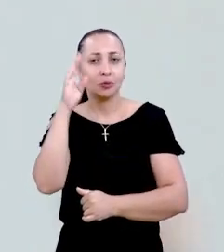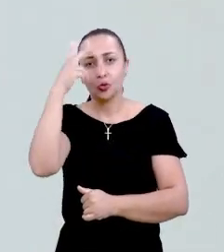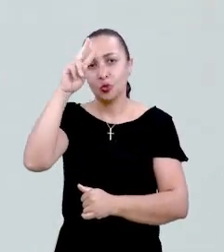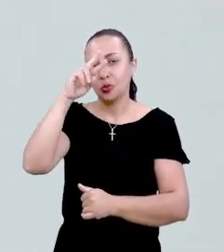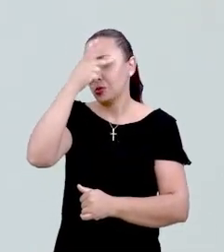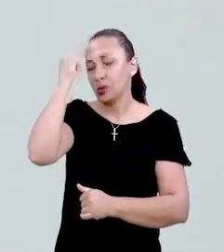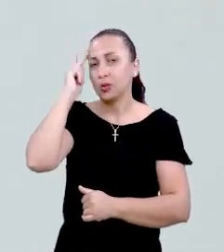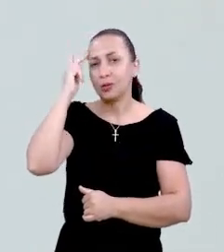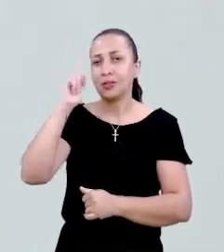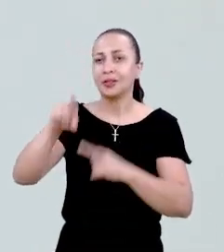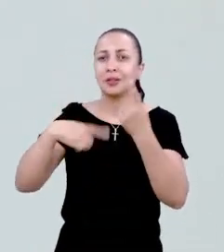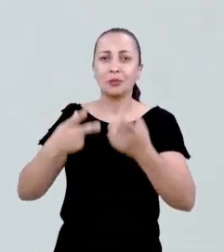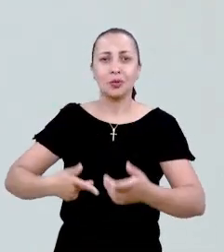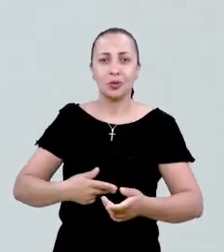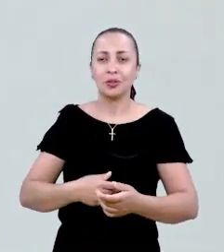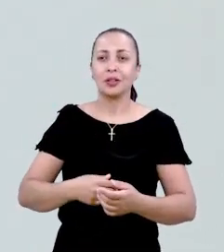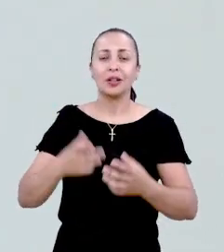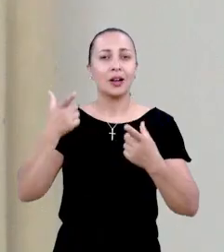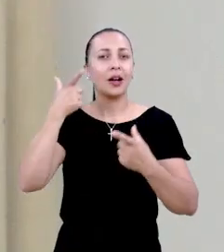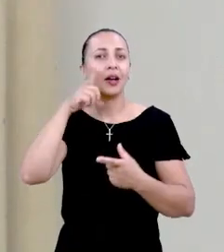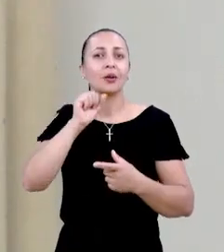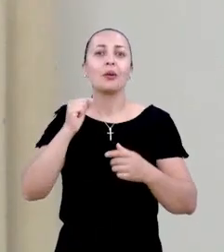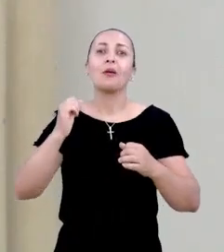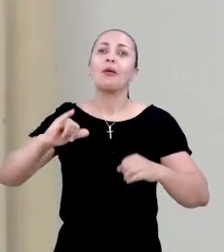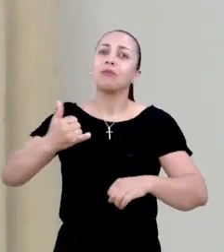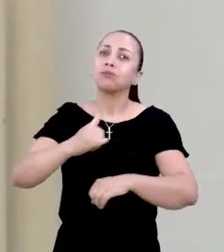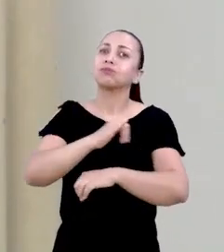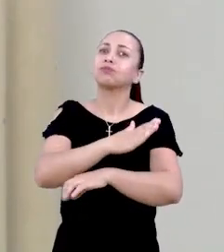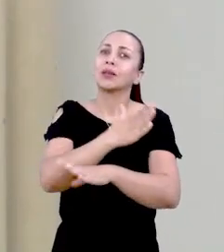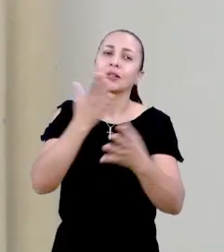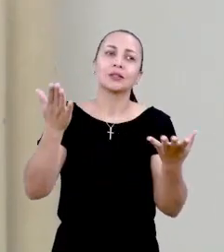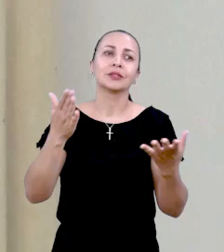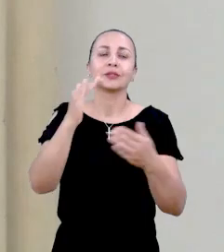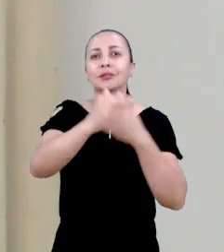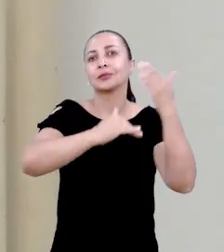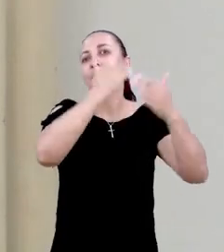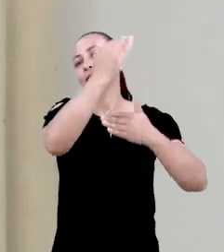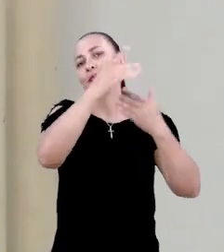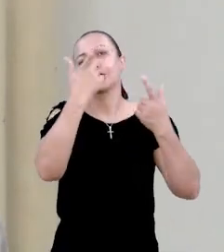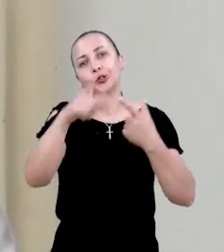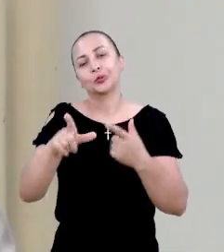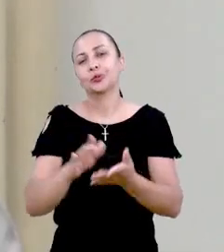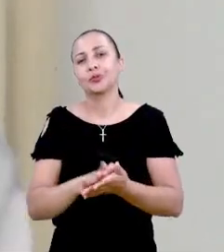que readquiriram o peso depois de um certo tempo. Então, ele vai ter que,